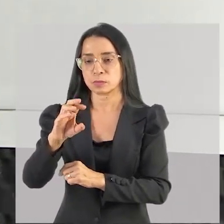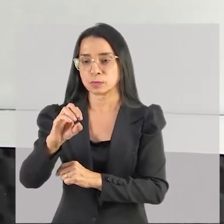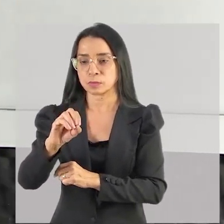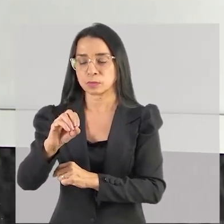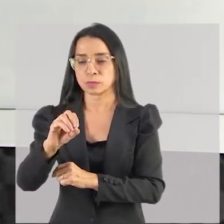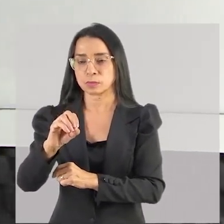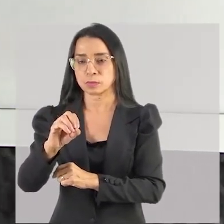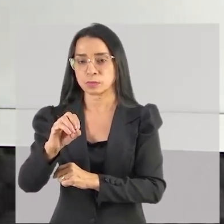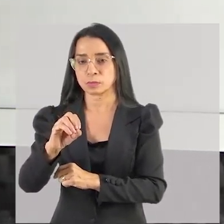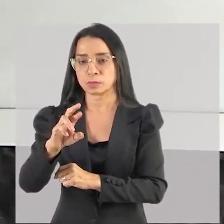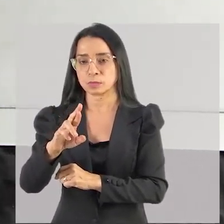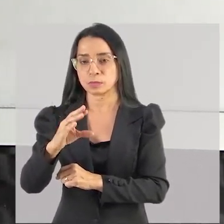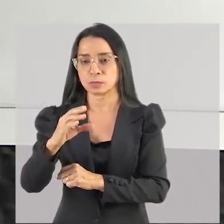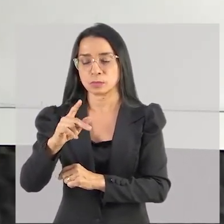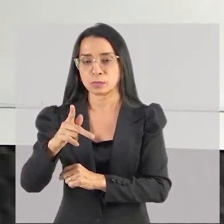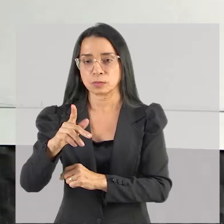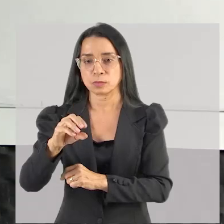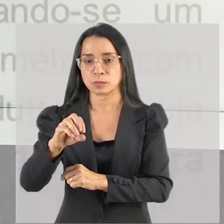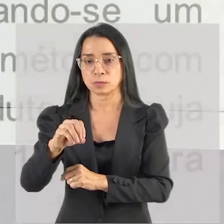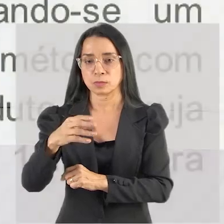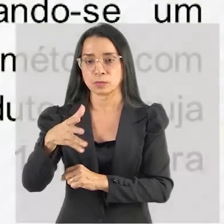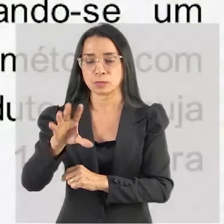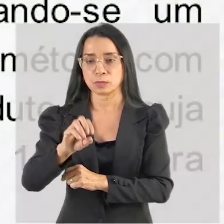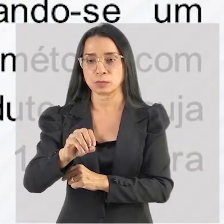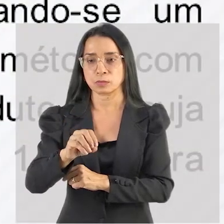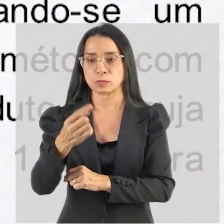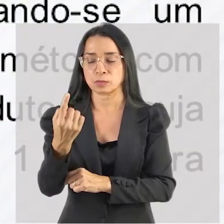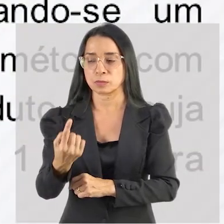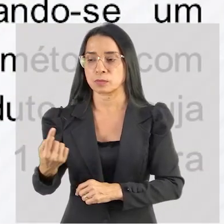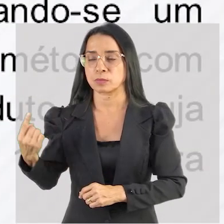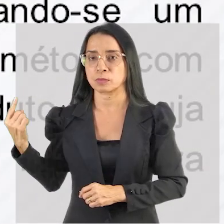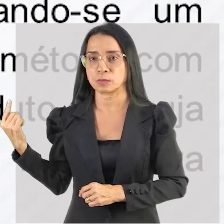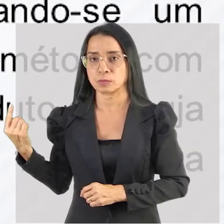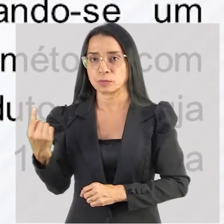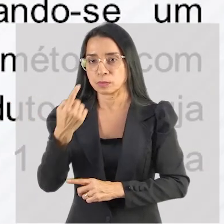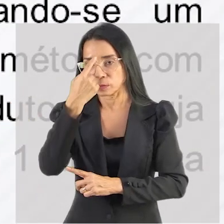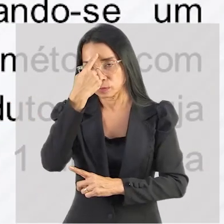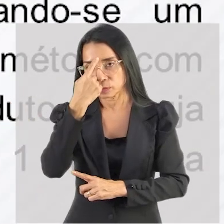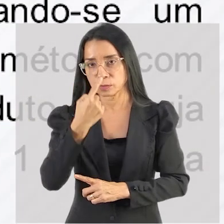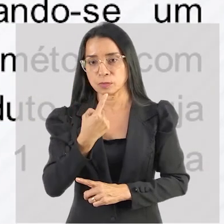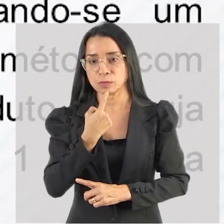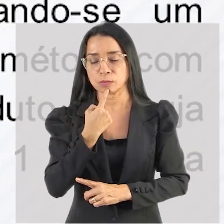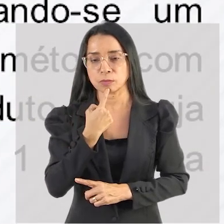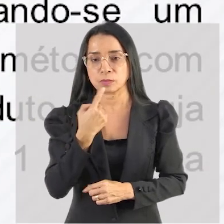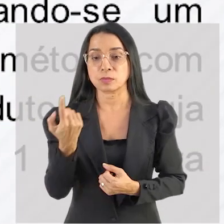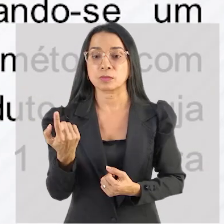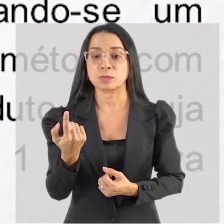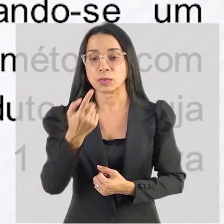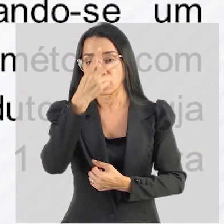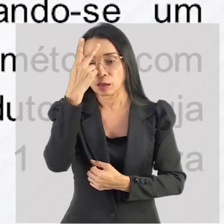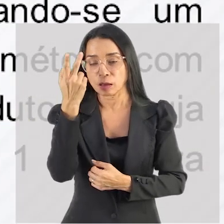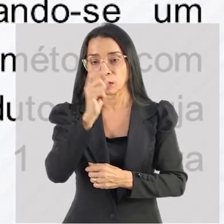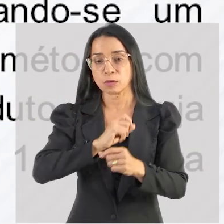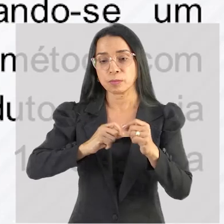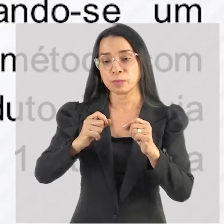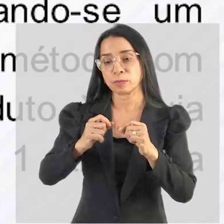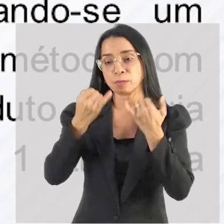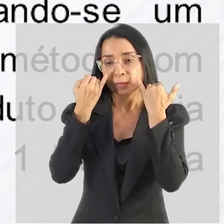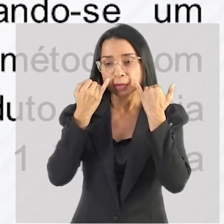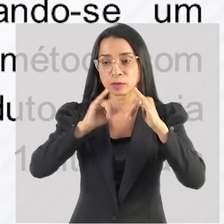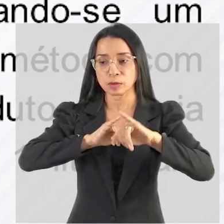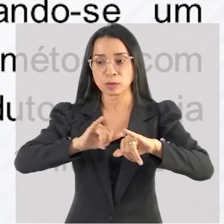tá ok? Olha só. Um agricultor é informado sobre um método